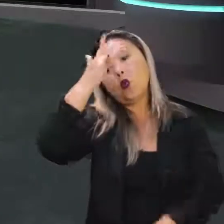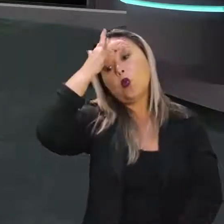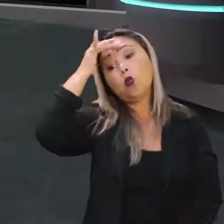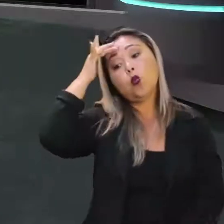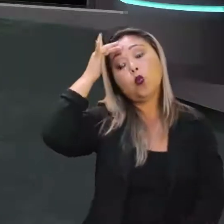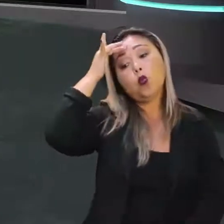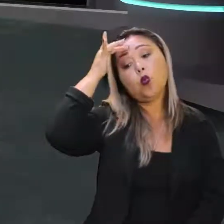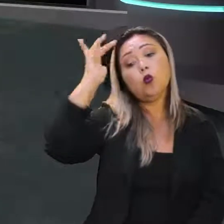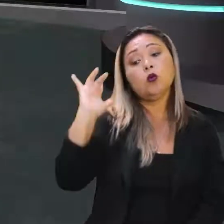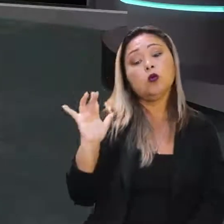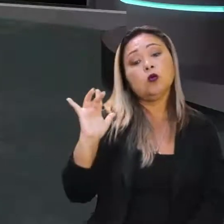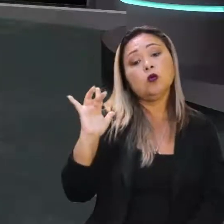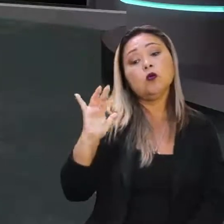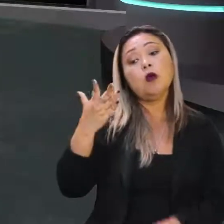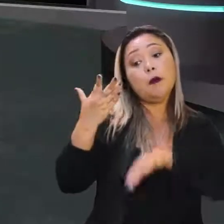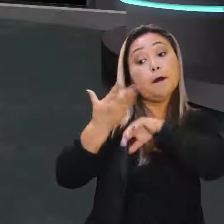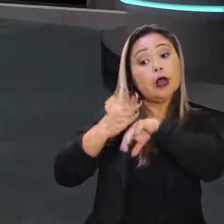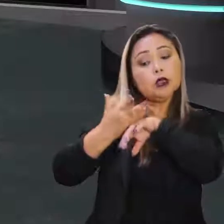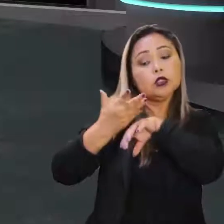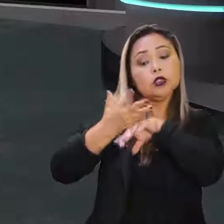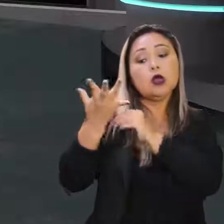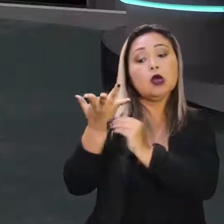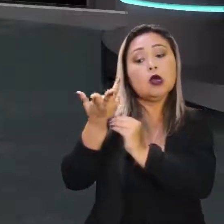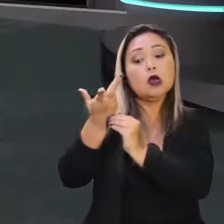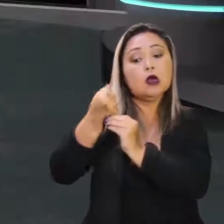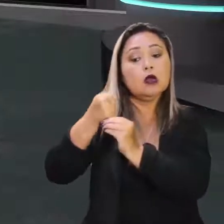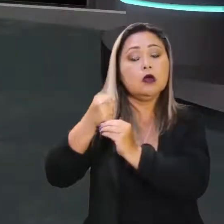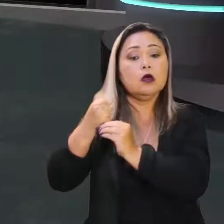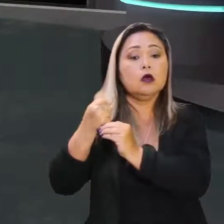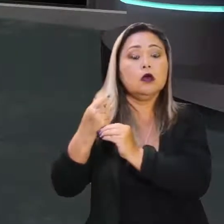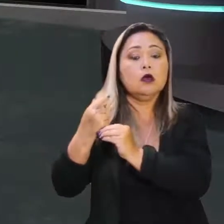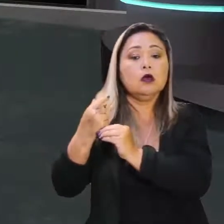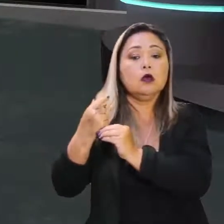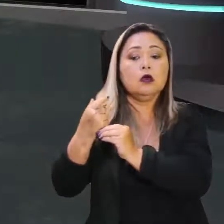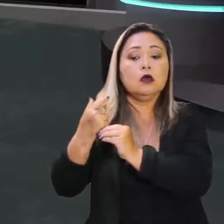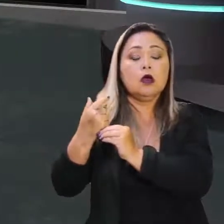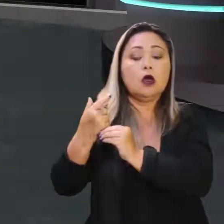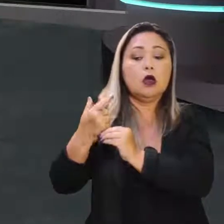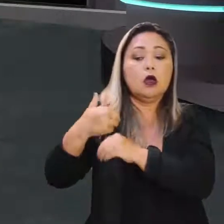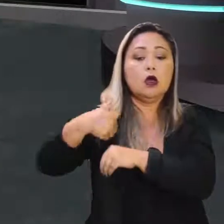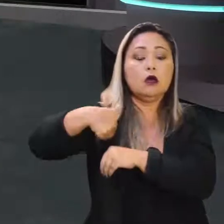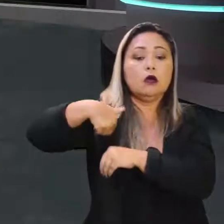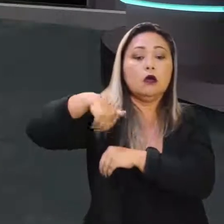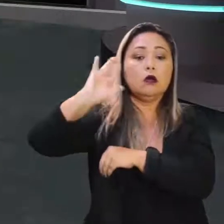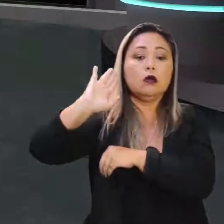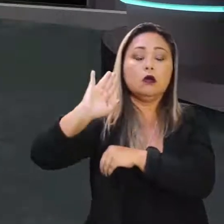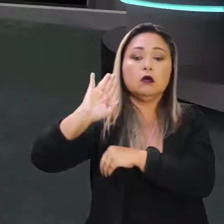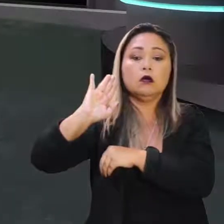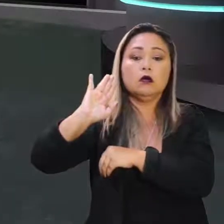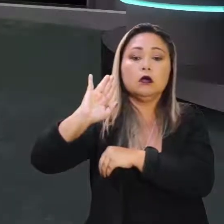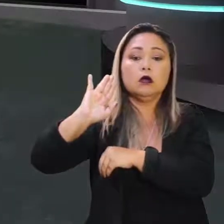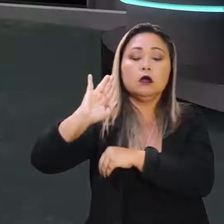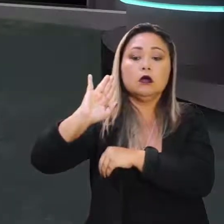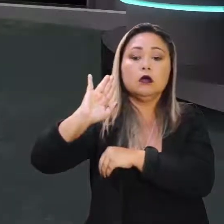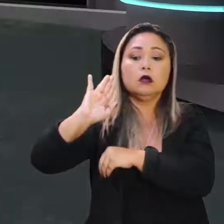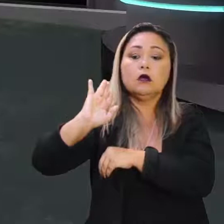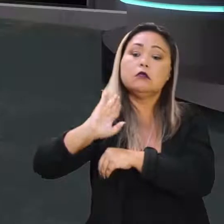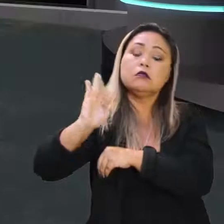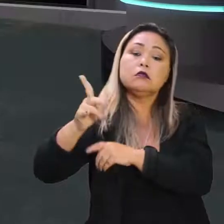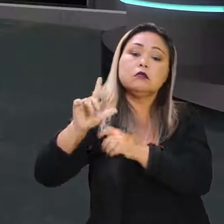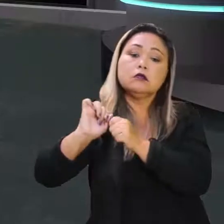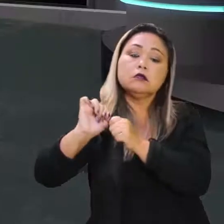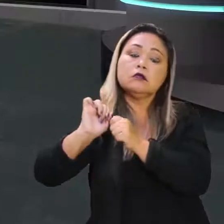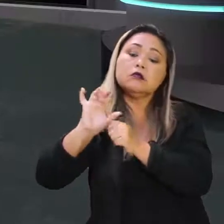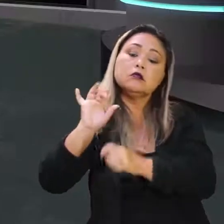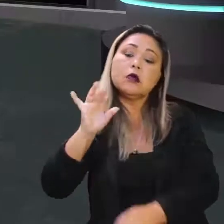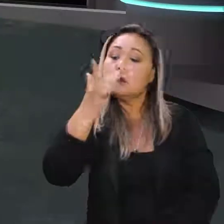se desenvolver praticando artes, os que têm mais talento para algum veio artístico, mas tem as pessoas